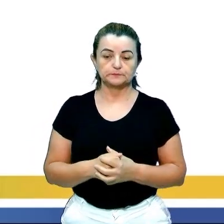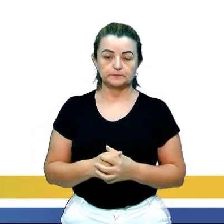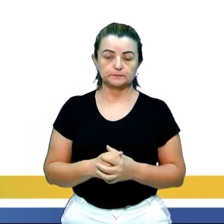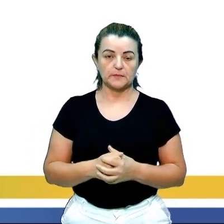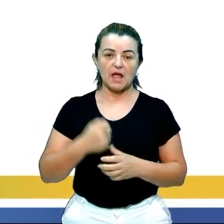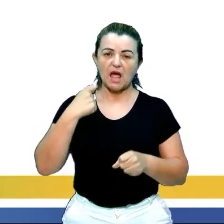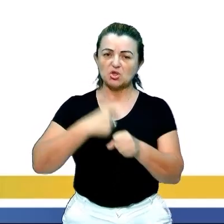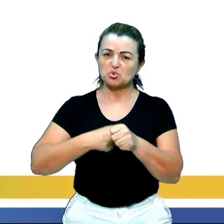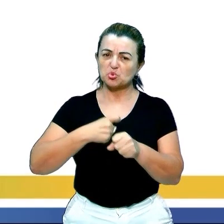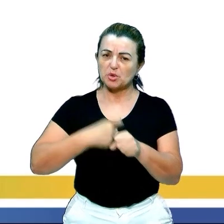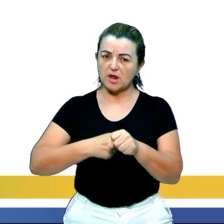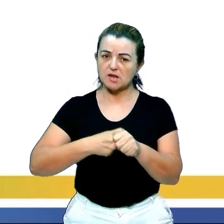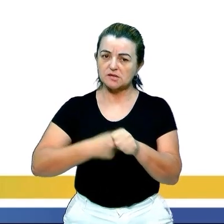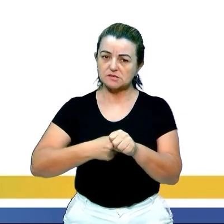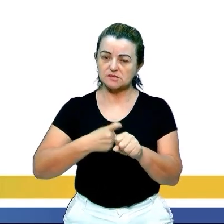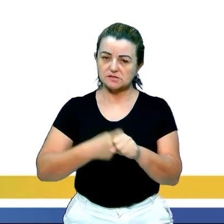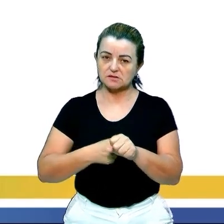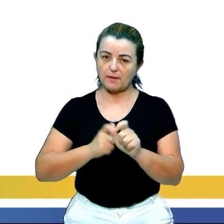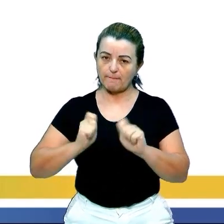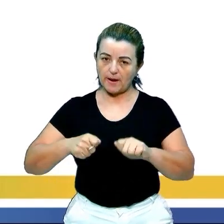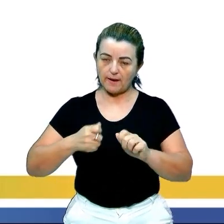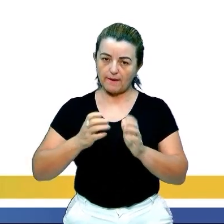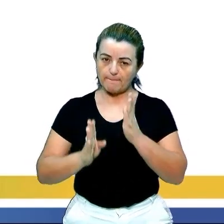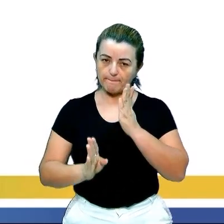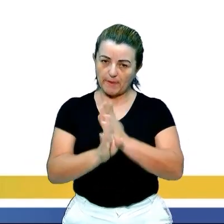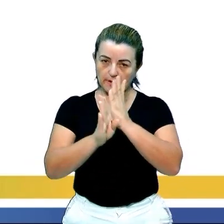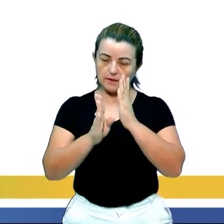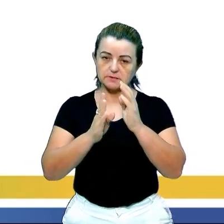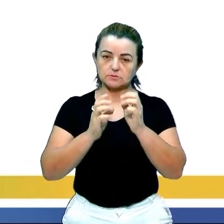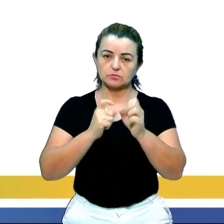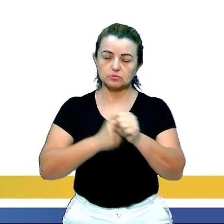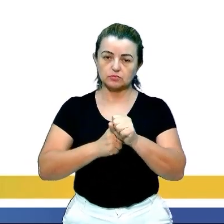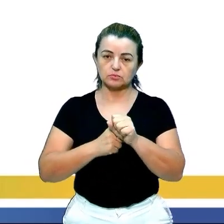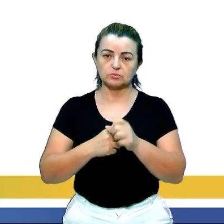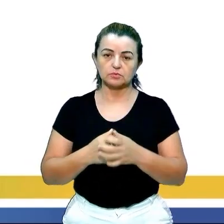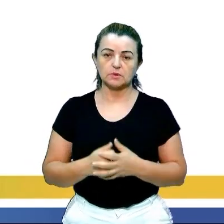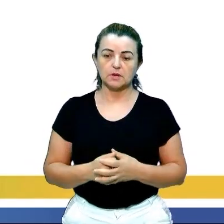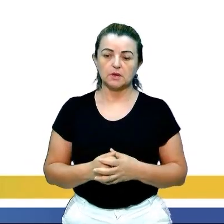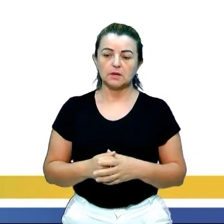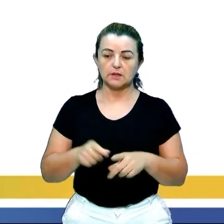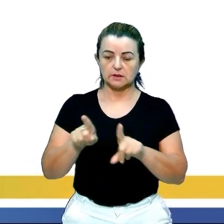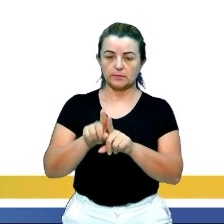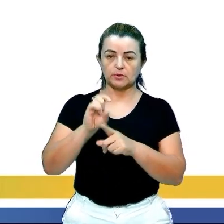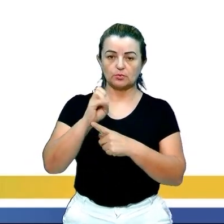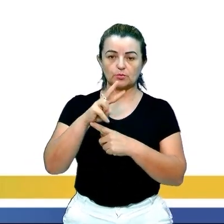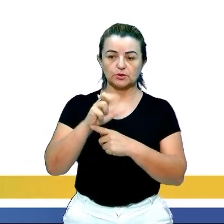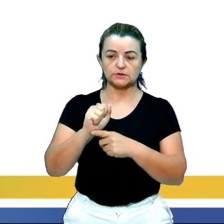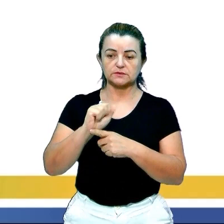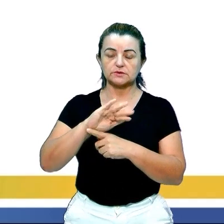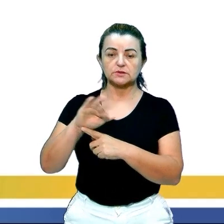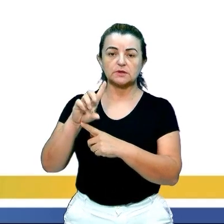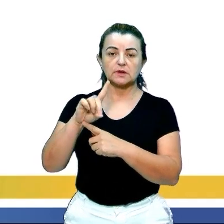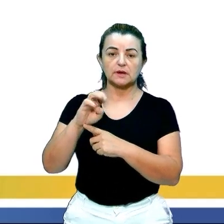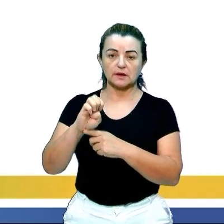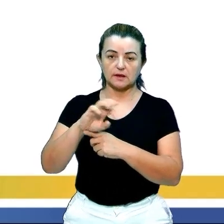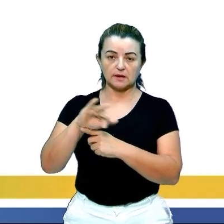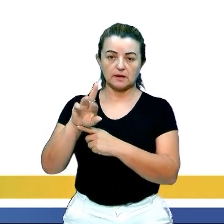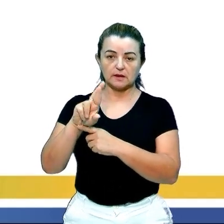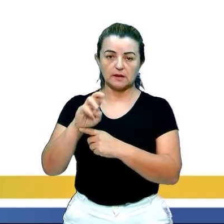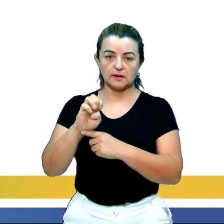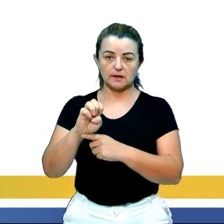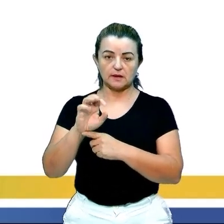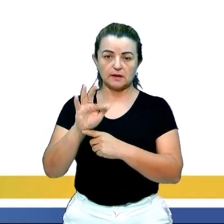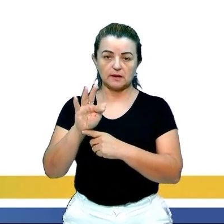A dureza, que é a capacidade aí de impacto e de penetração. E o índice de refração, que tem a ver aí com